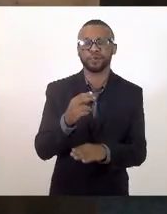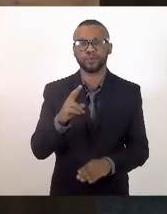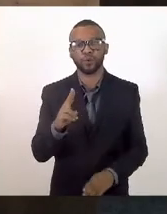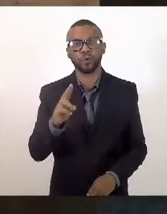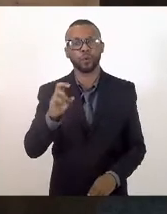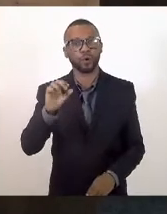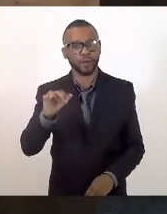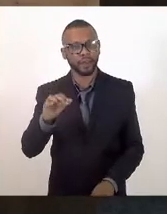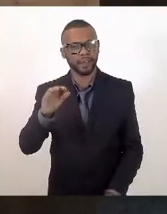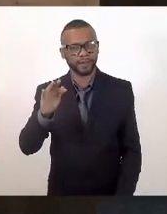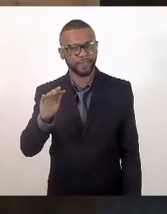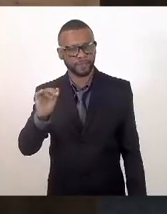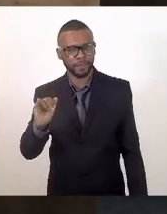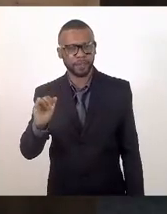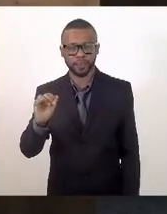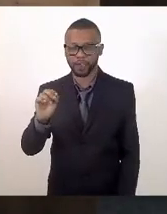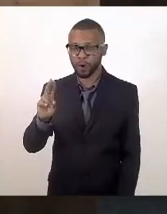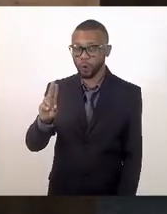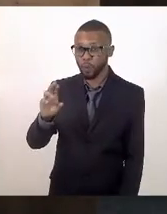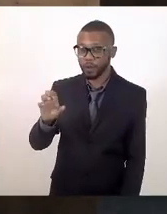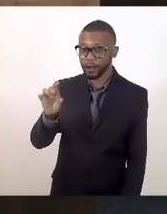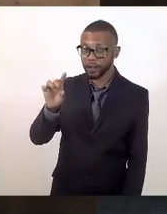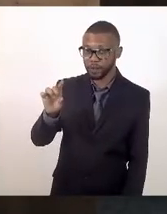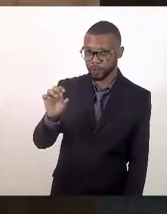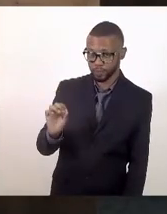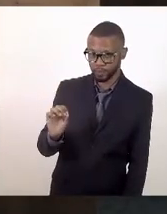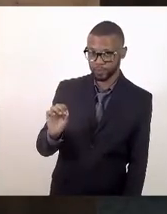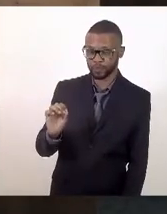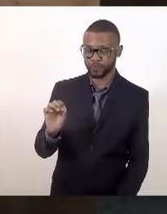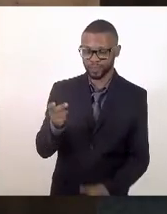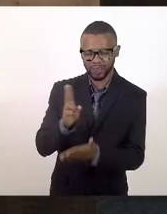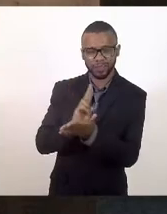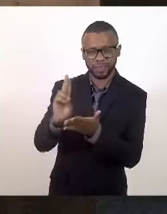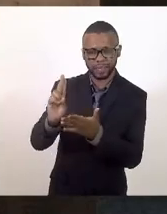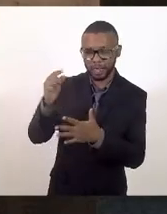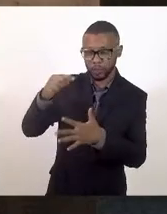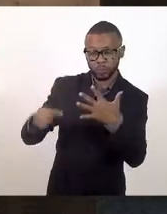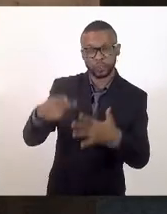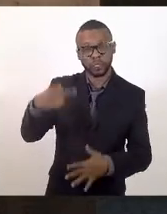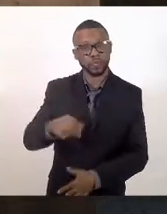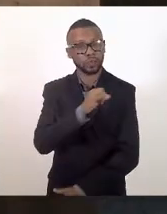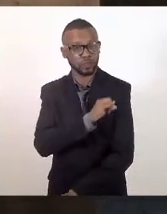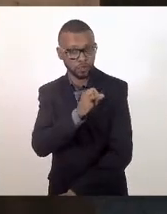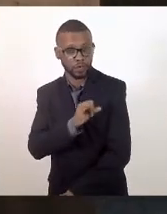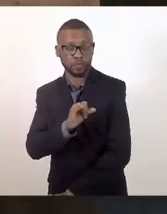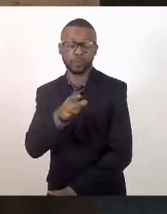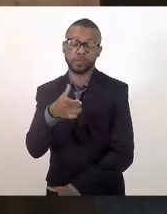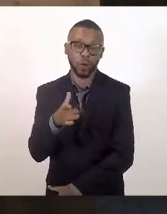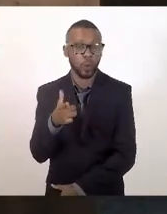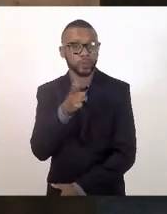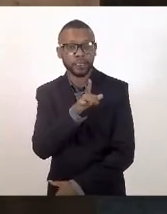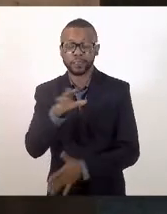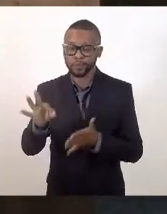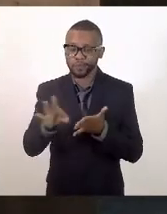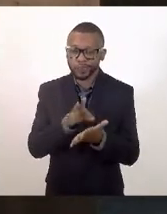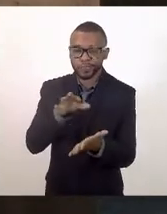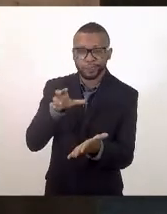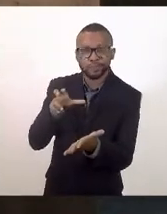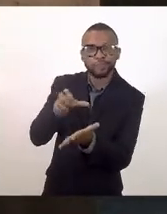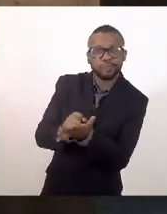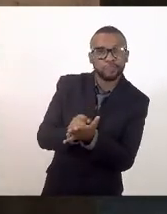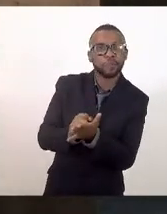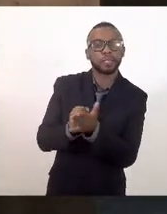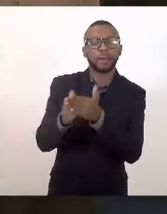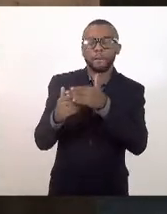isso de maneira que esse dispositivo fosse efetivado gradualmente,